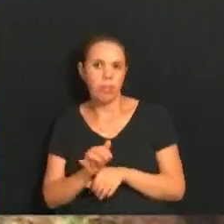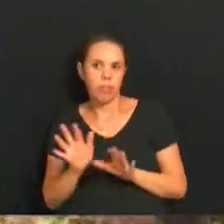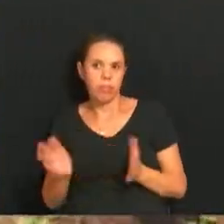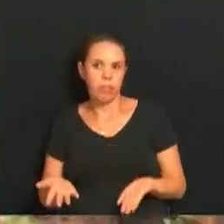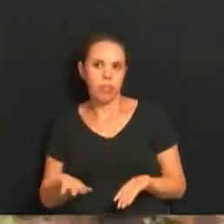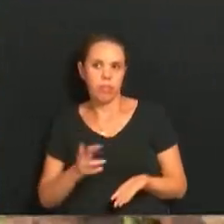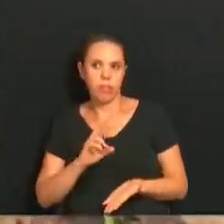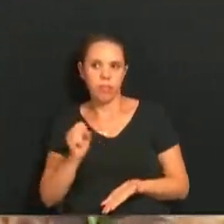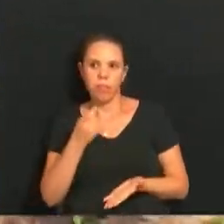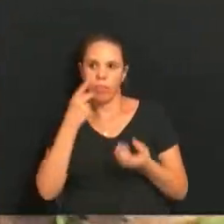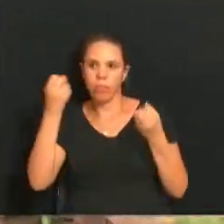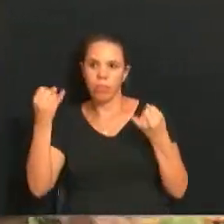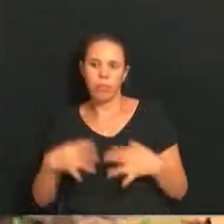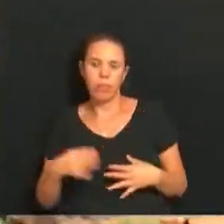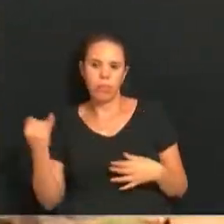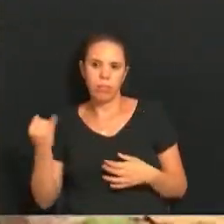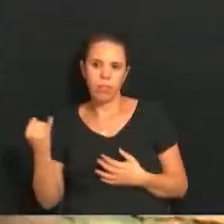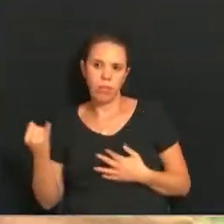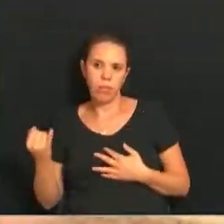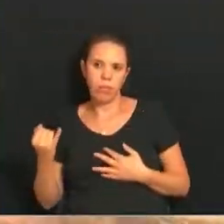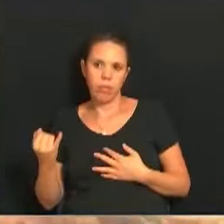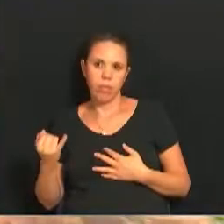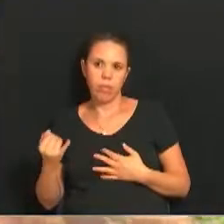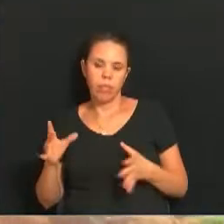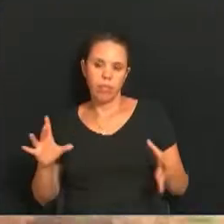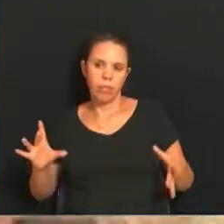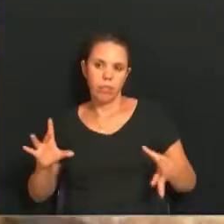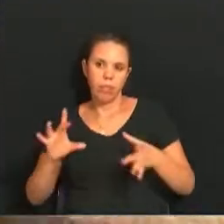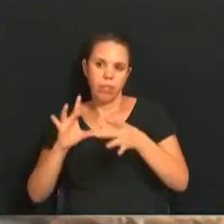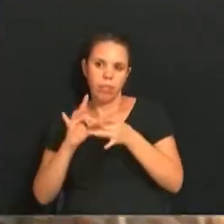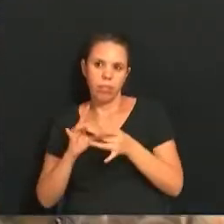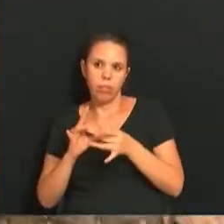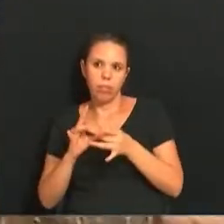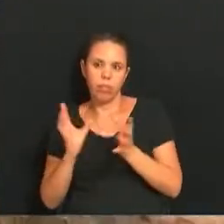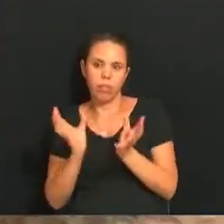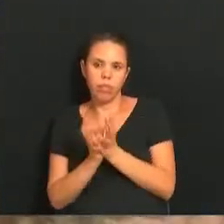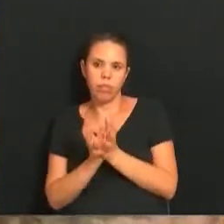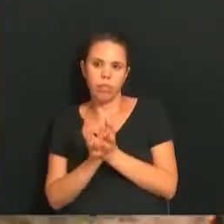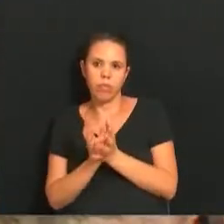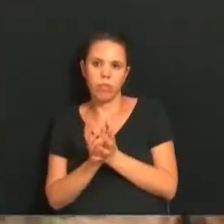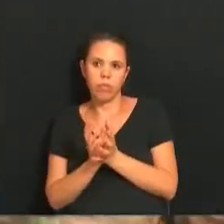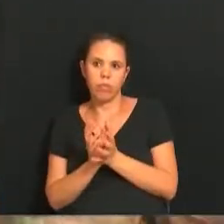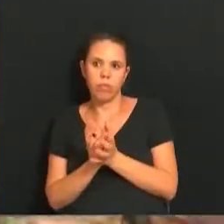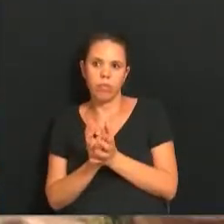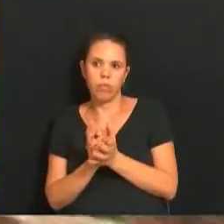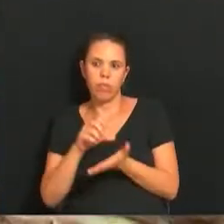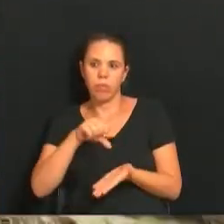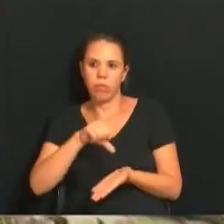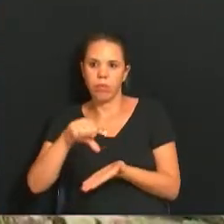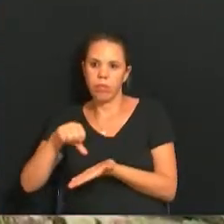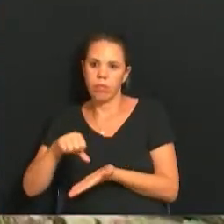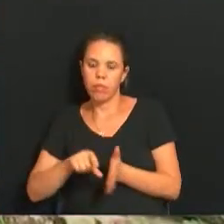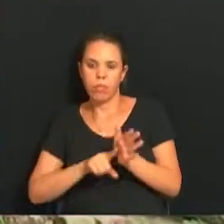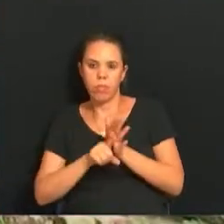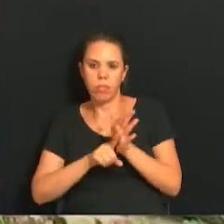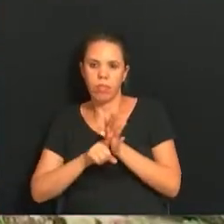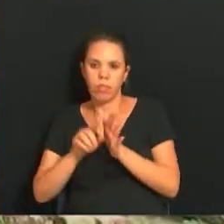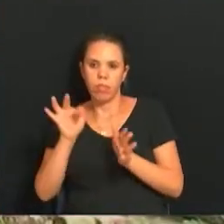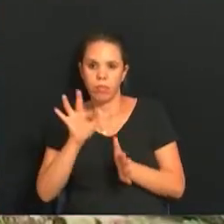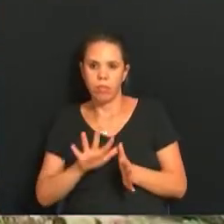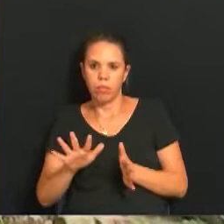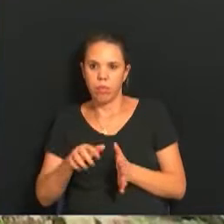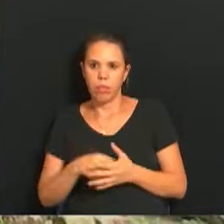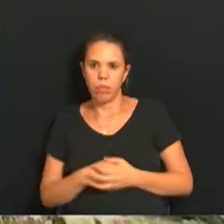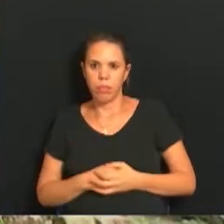Rossini ainda ressaltou a importância da parceria entre a Frente Parlamentar e centros de pesquisas das universidades do